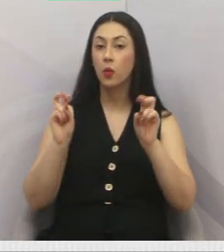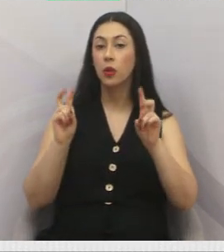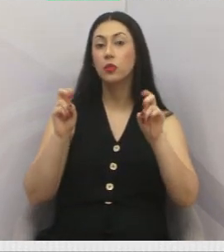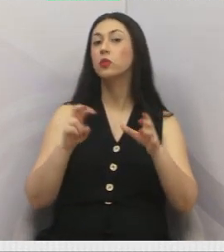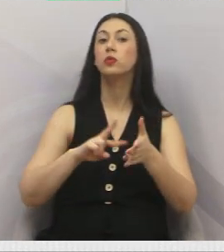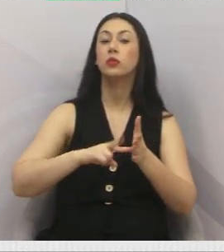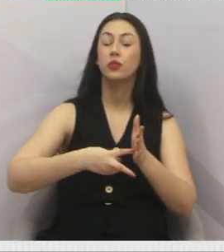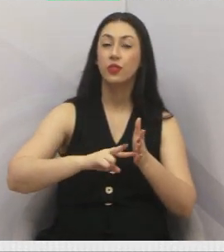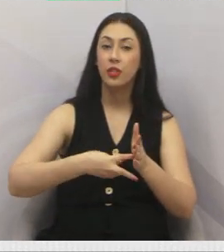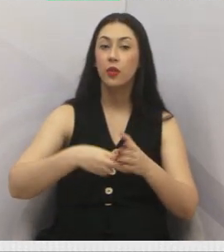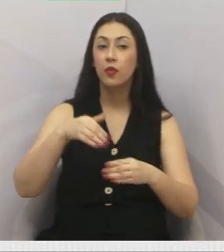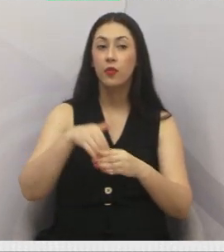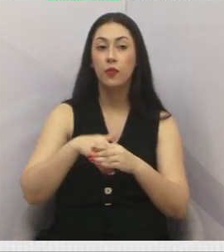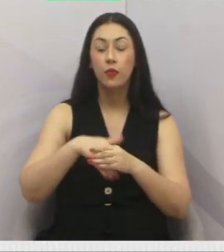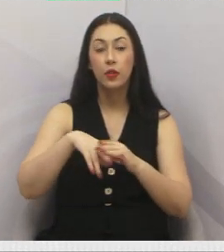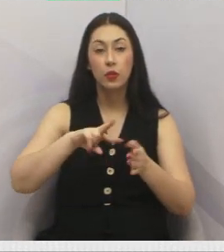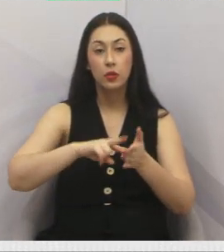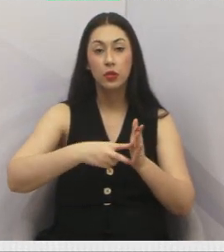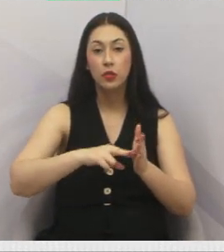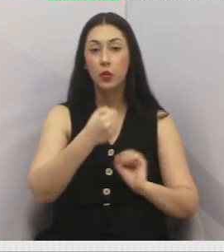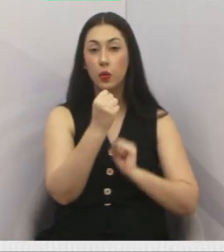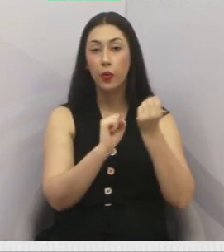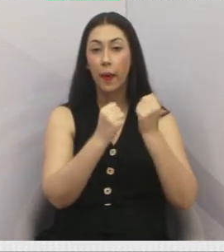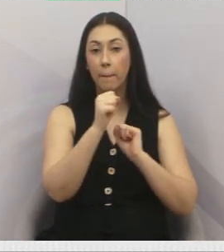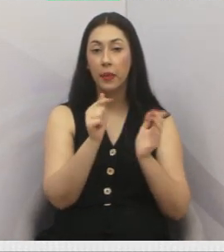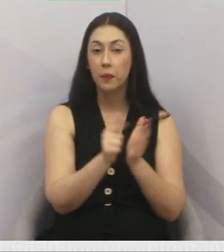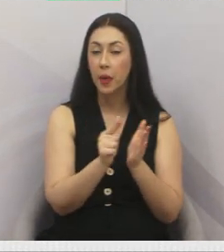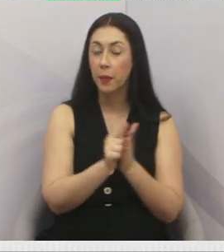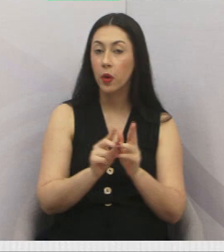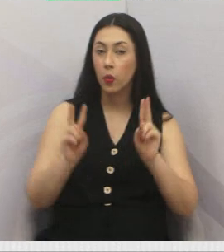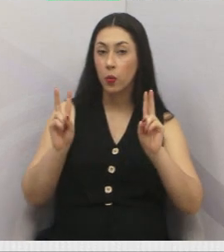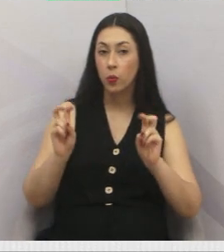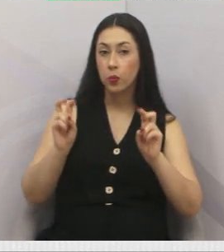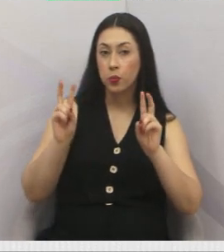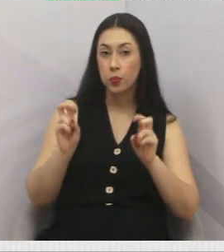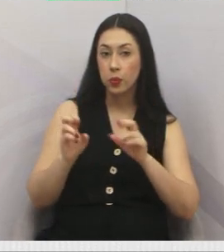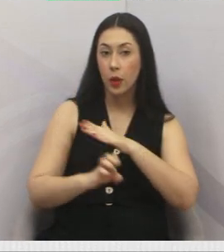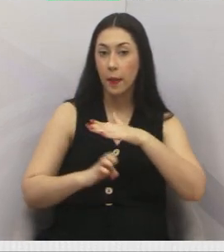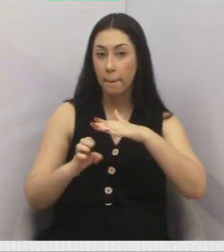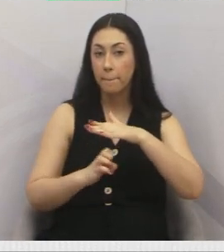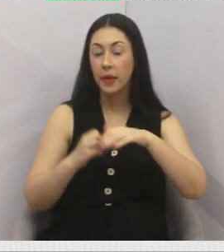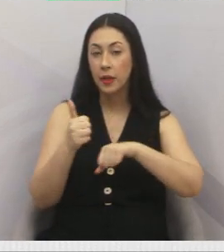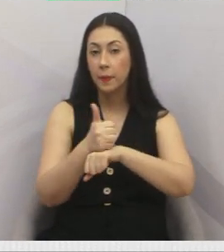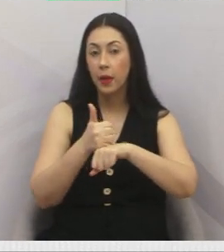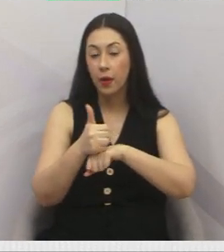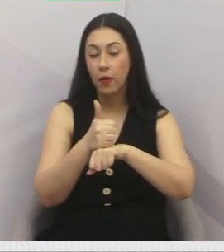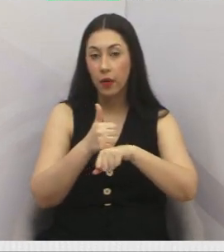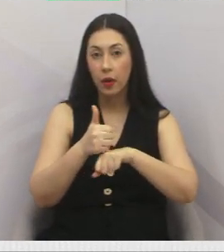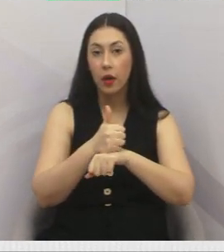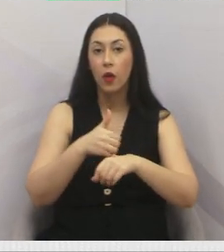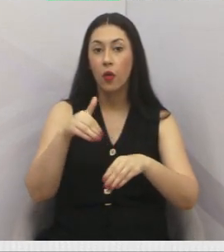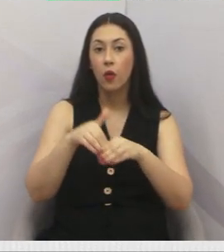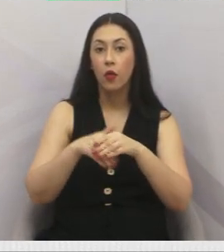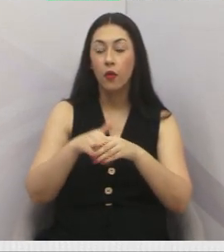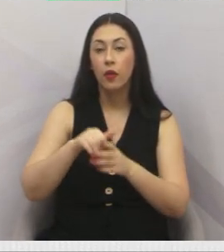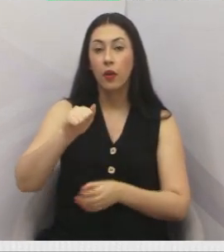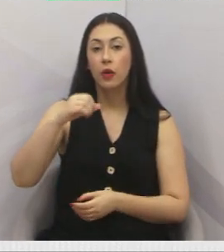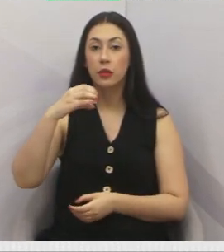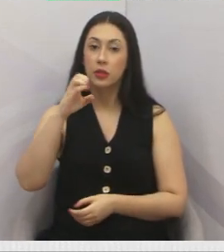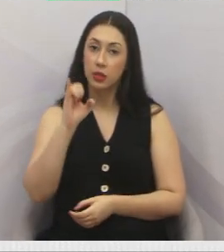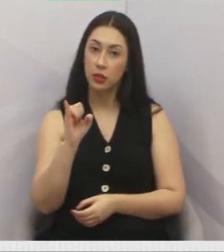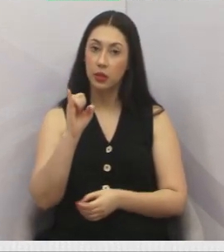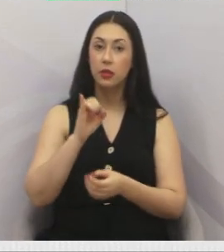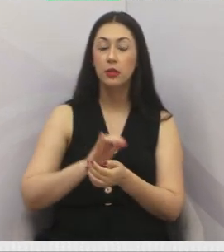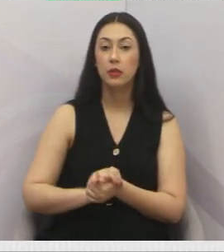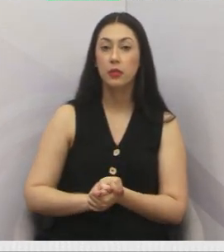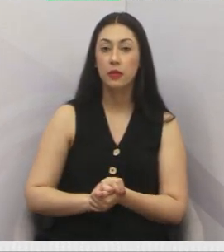entidade de classe sindical, um voto para sindicatos papeleiros. Segmento empresas ou entidades profissionais, um voto para a ACI Jacareí,